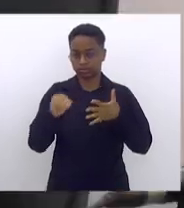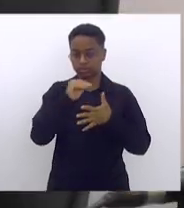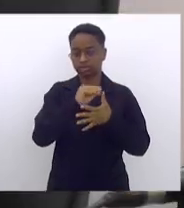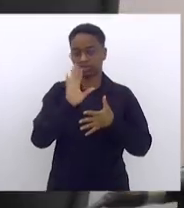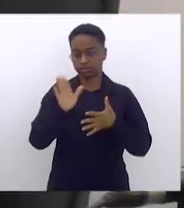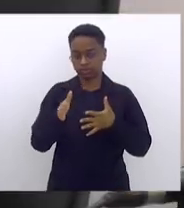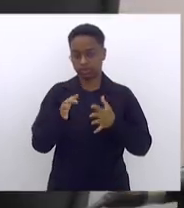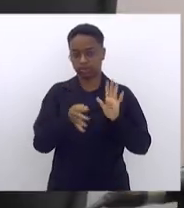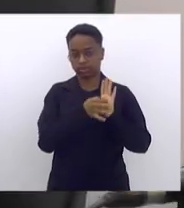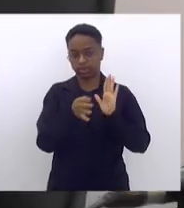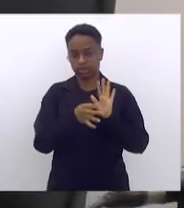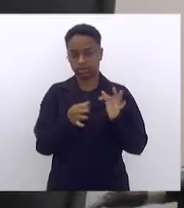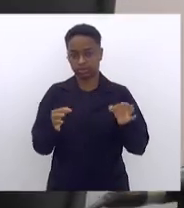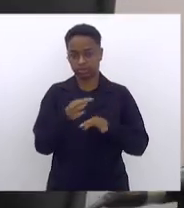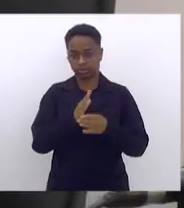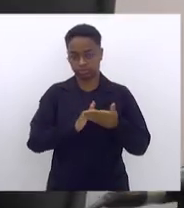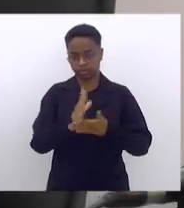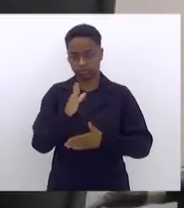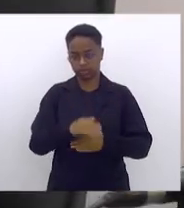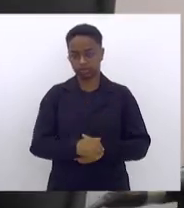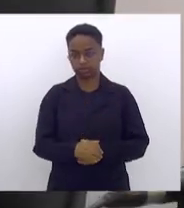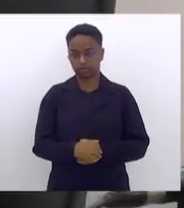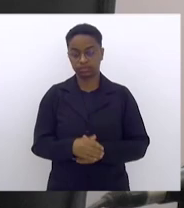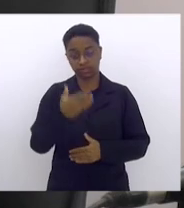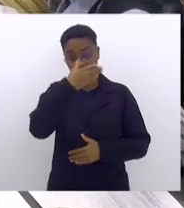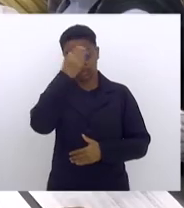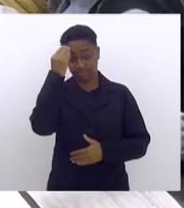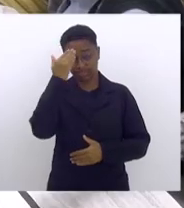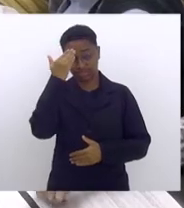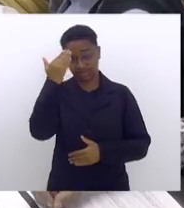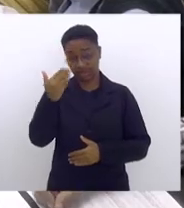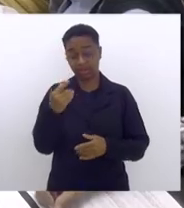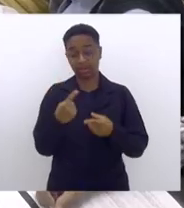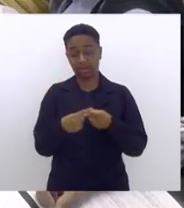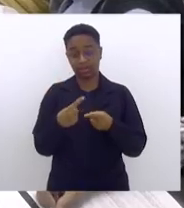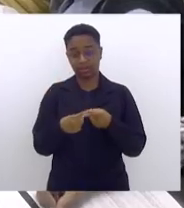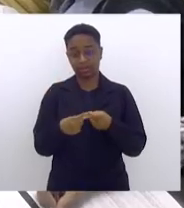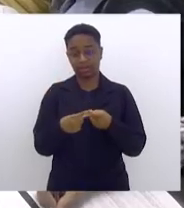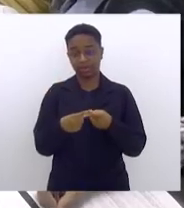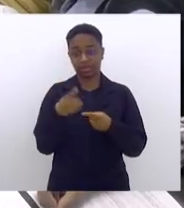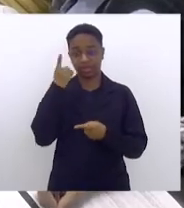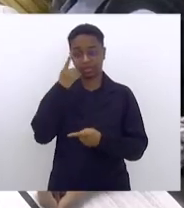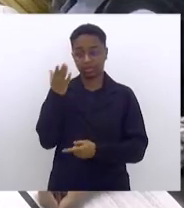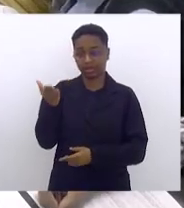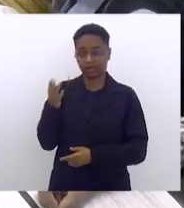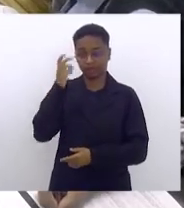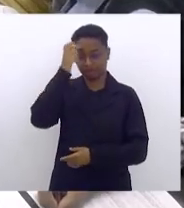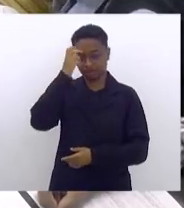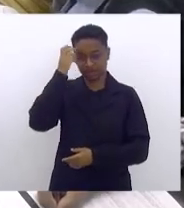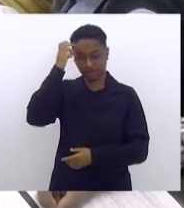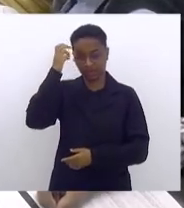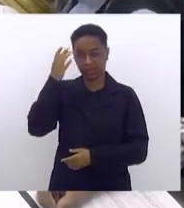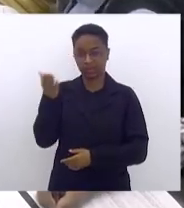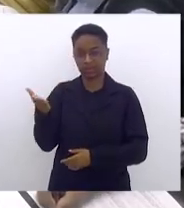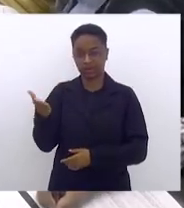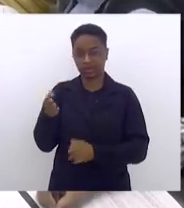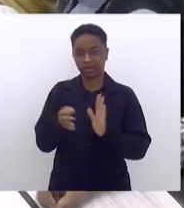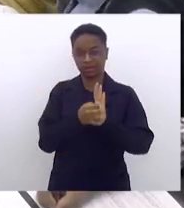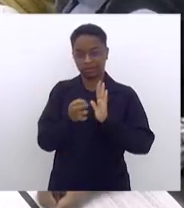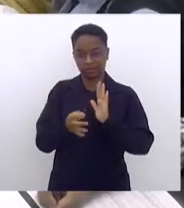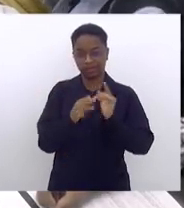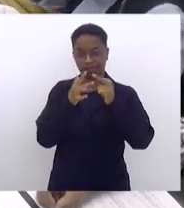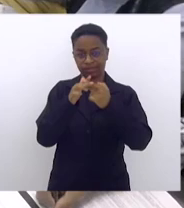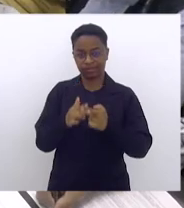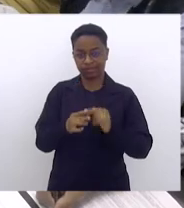projeto já teve parecer aprovado. Esqueci de agradecer à intrépida deputada Verônica pelo parecer que